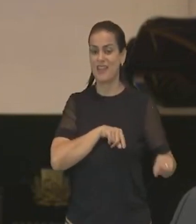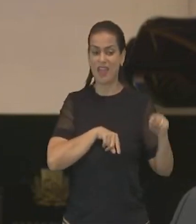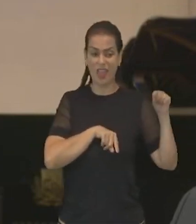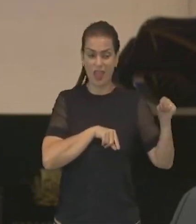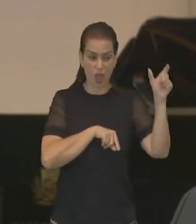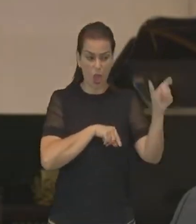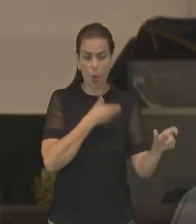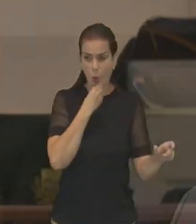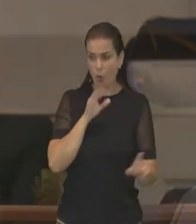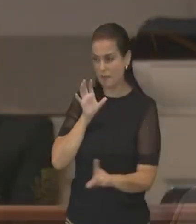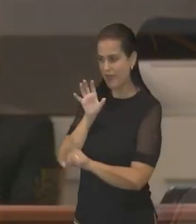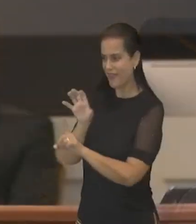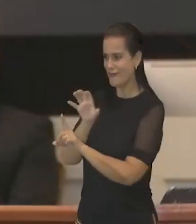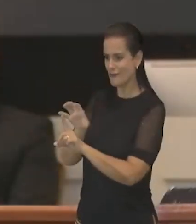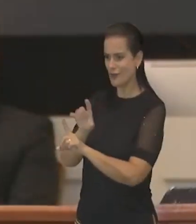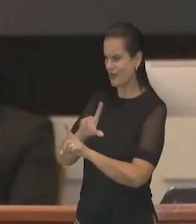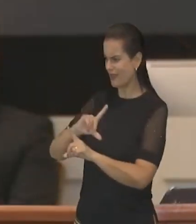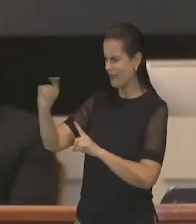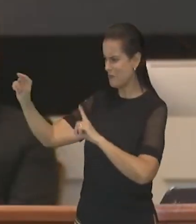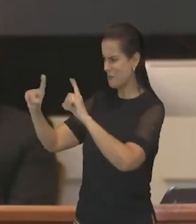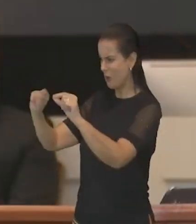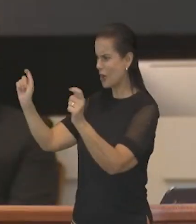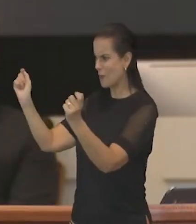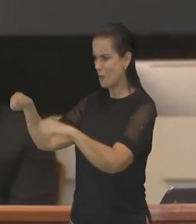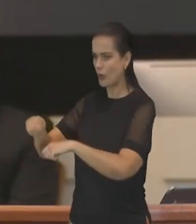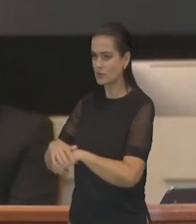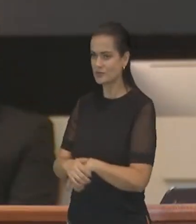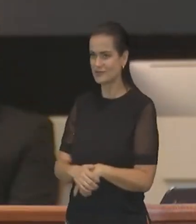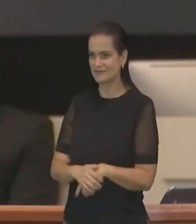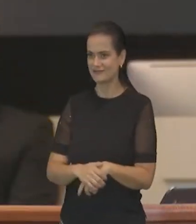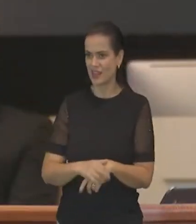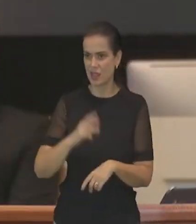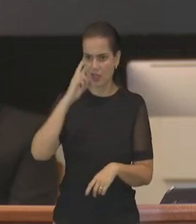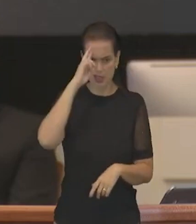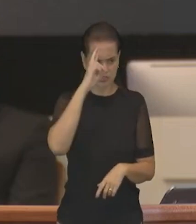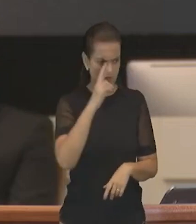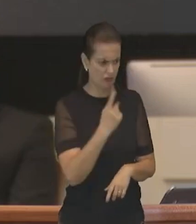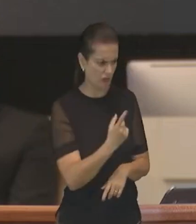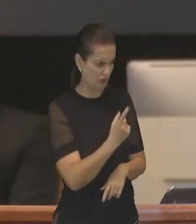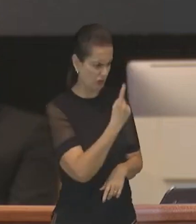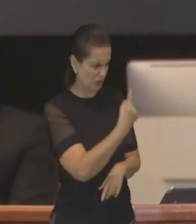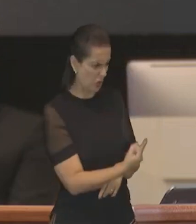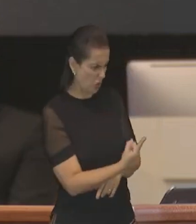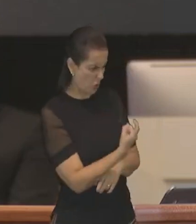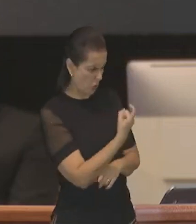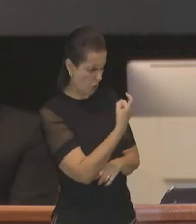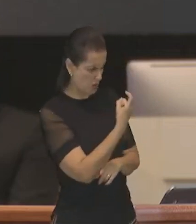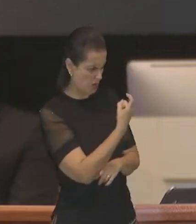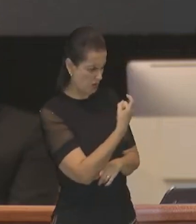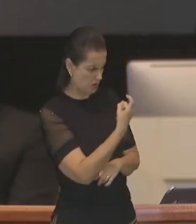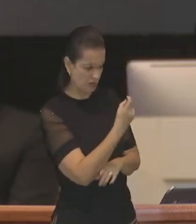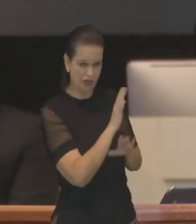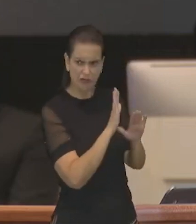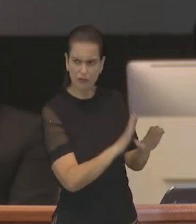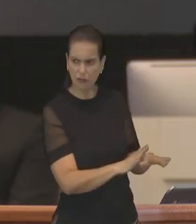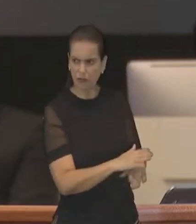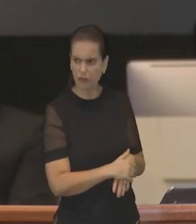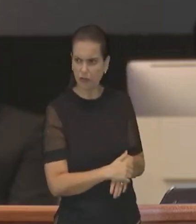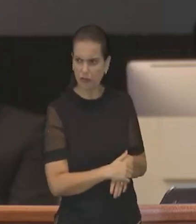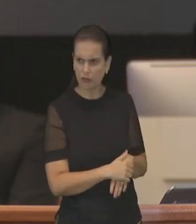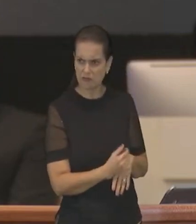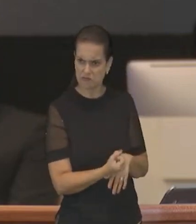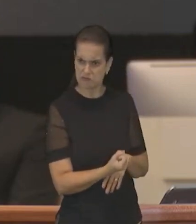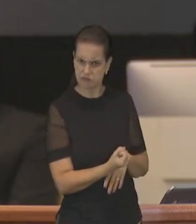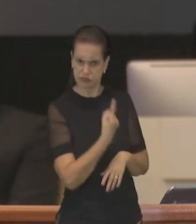para não ficarmos. Conclusão, ficou de bem com a chefia, viu, galera? Cuidado aí com isso, viu? Ficou de bem